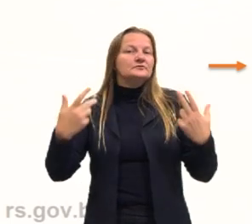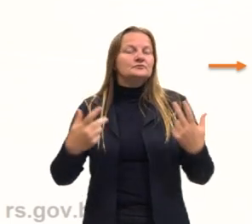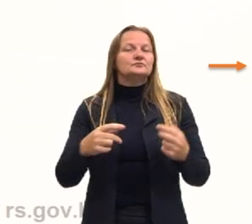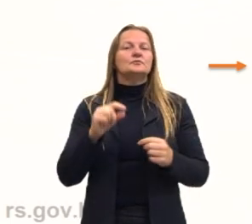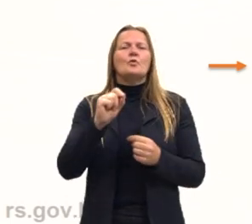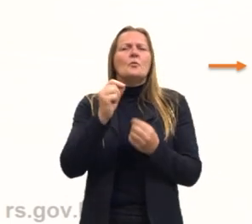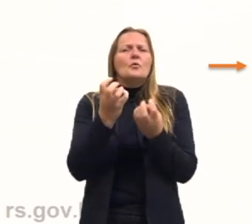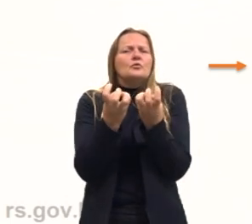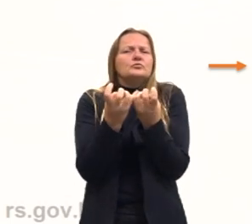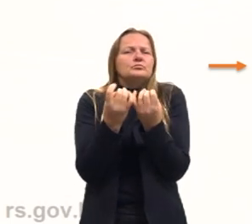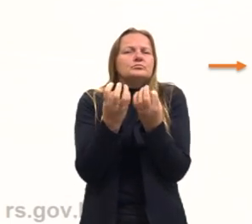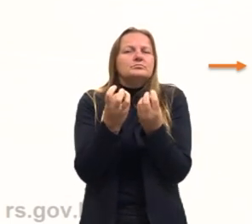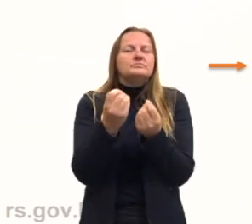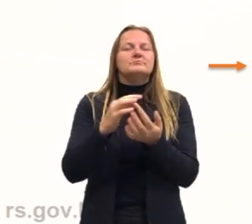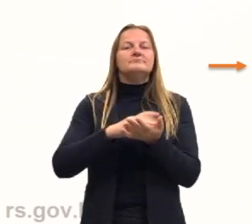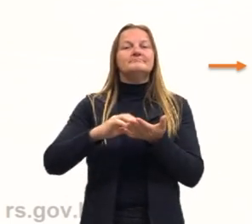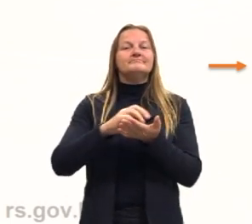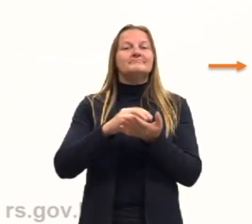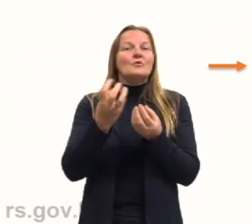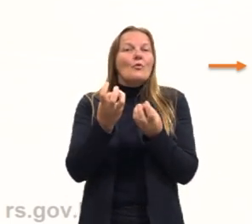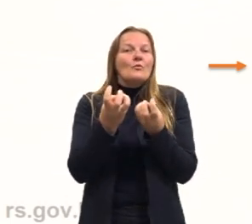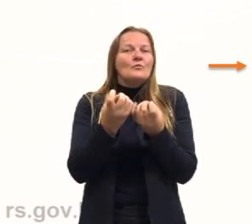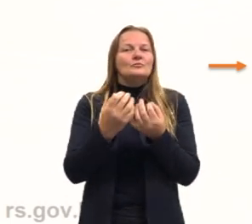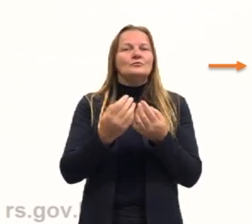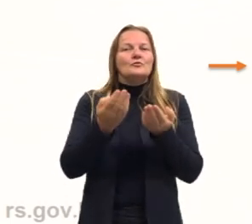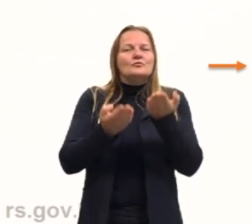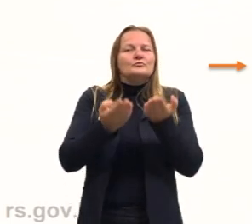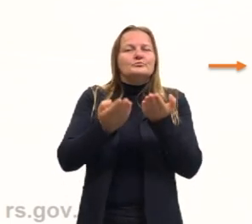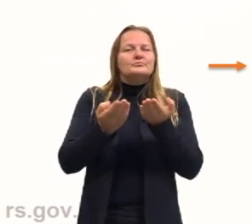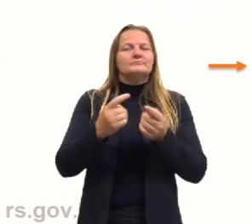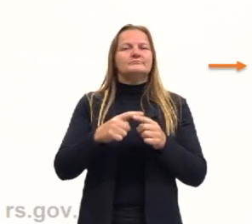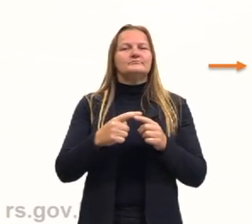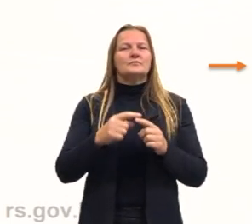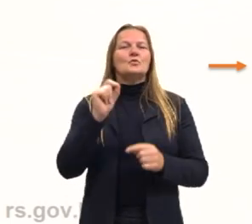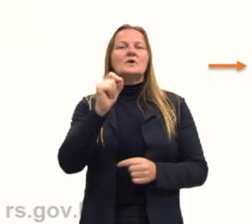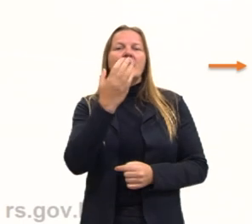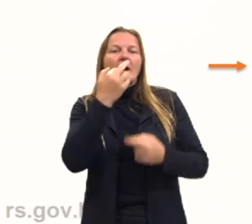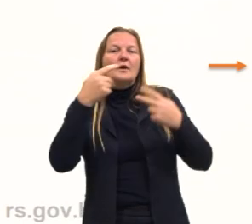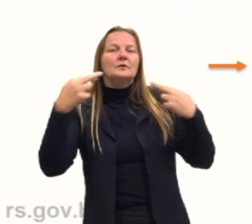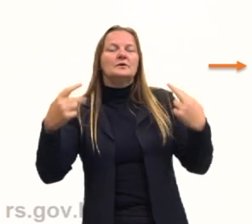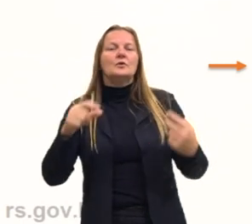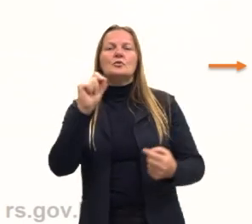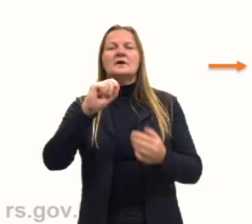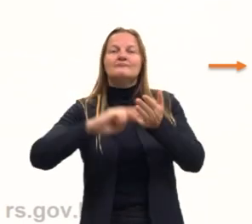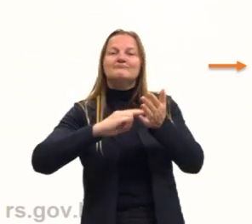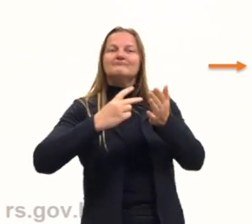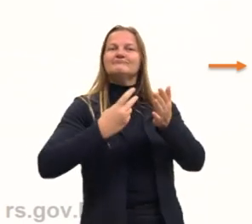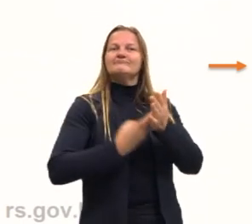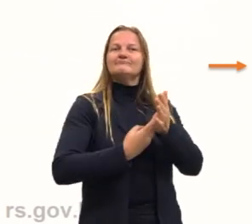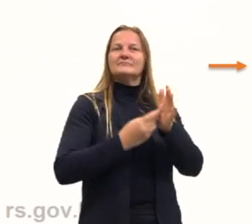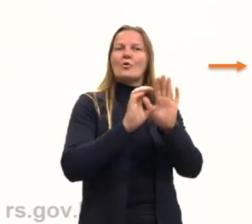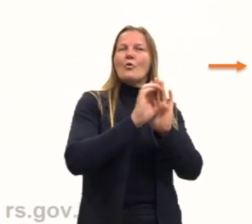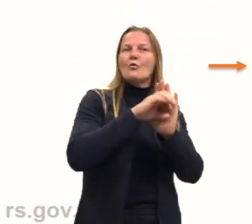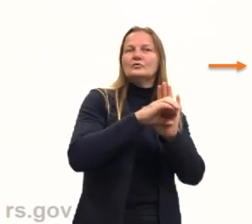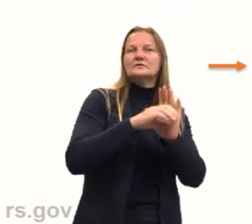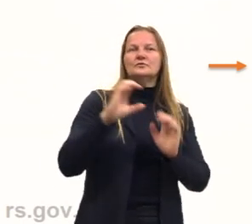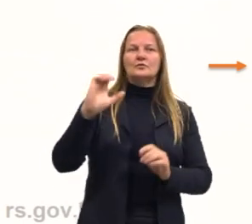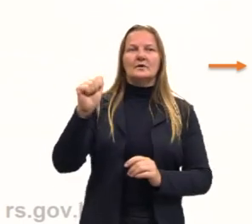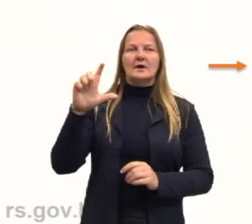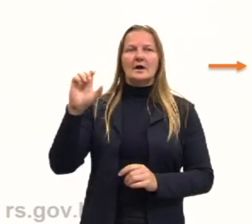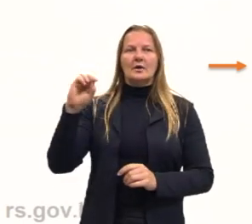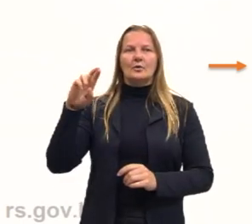que a gente conte fica essas calorias dos alimentos o que realmente significa essas calorias porque muitas vezes a gente